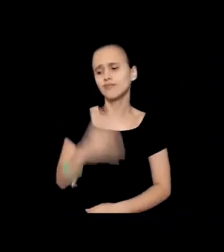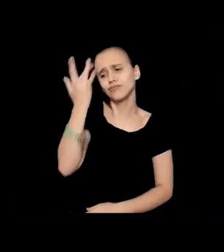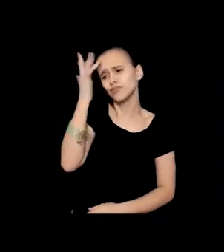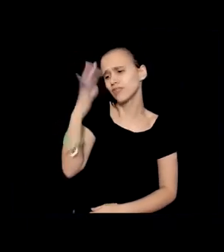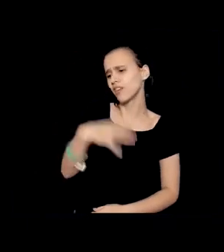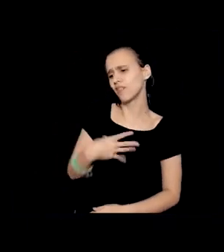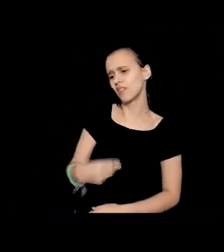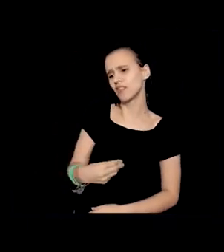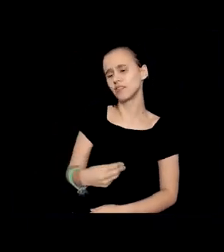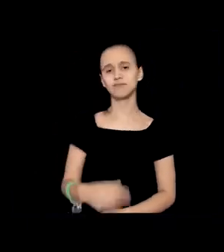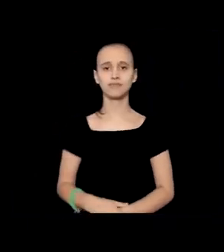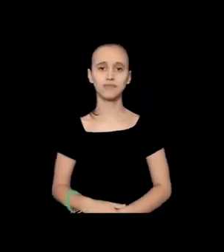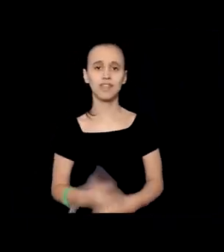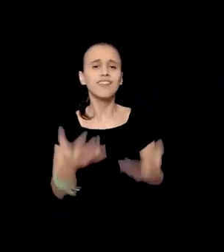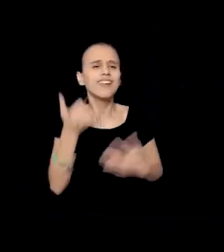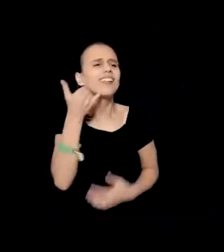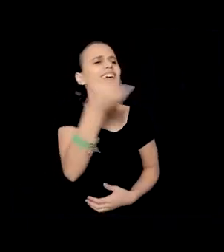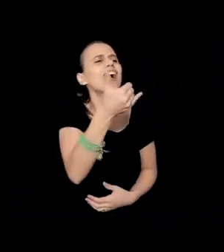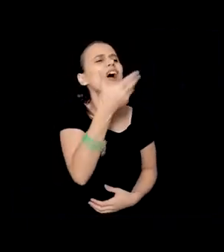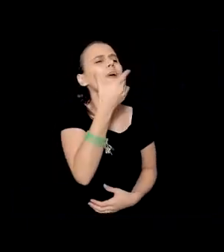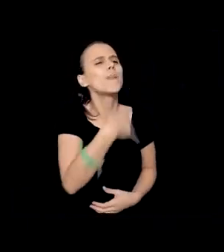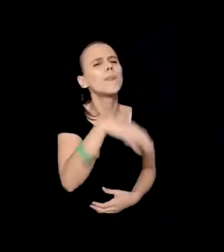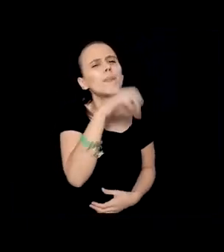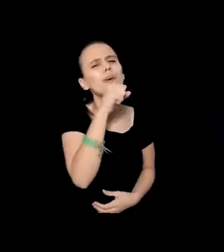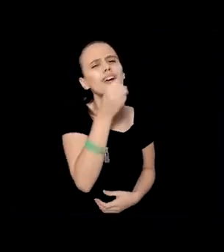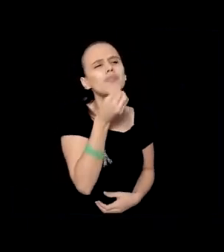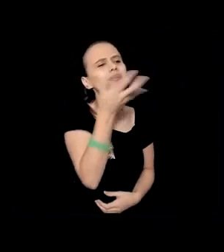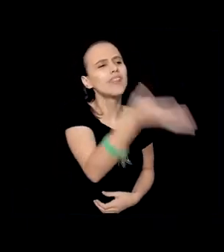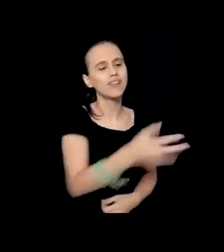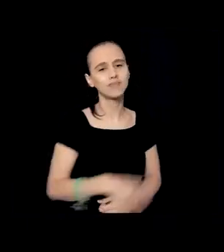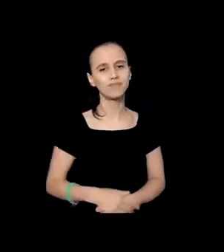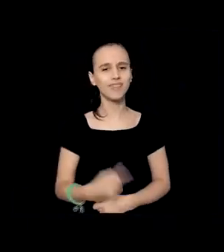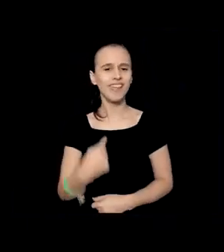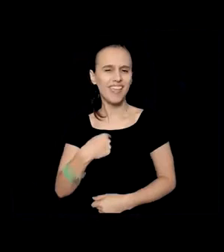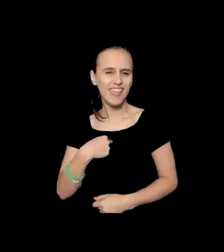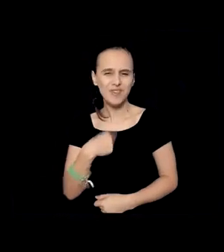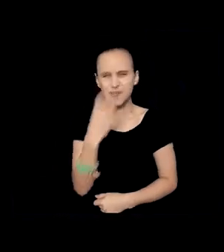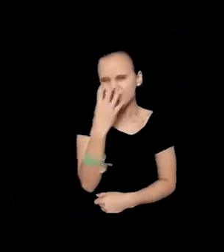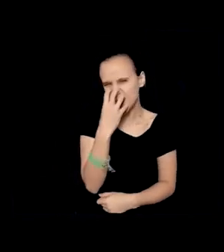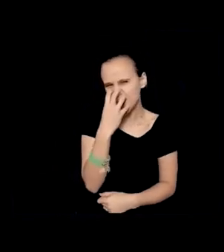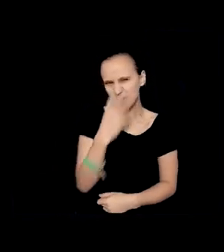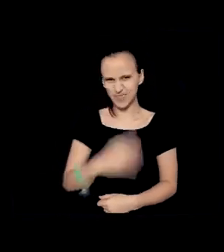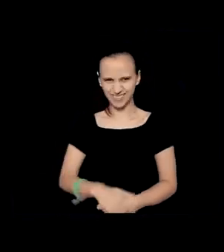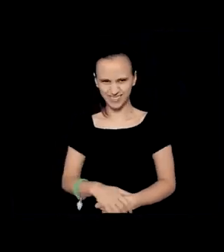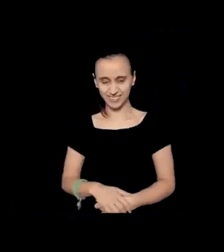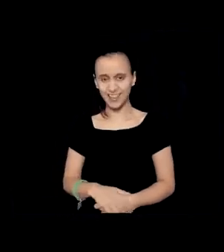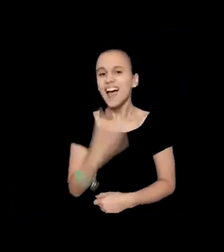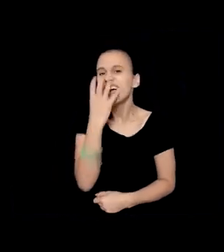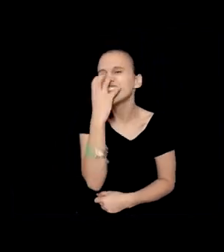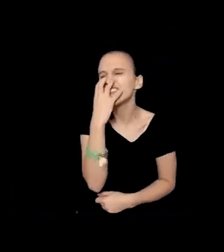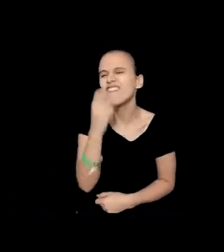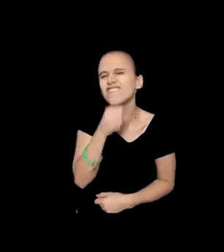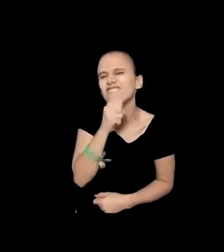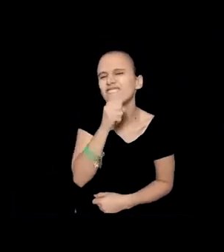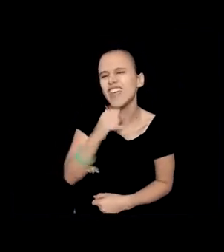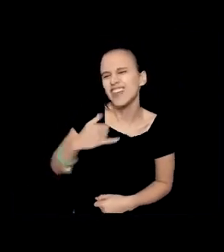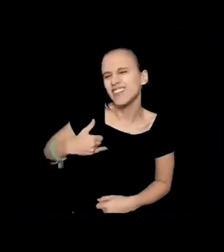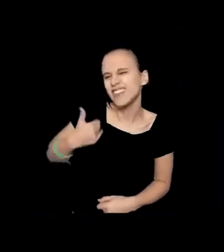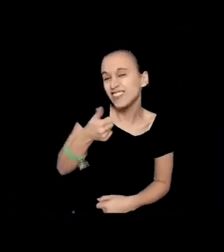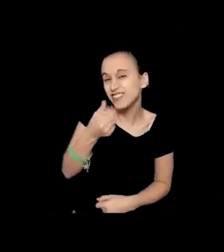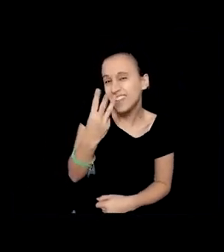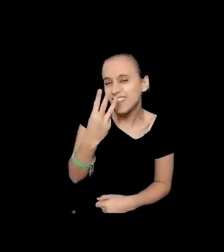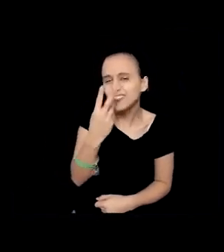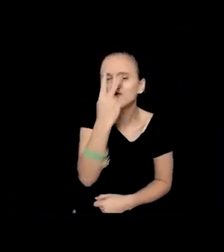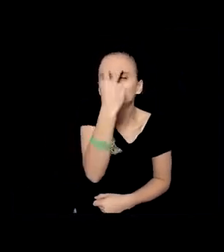Não sei, meu filho. Eu queria ligar e contar a minha história pro meu pai. Eu, o Bob. E uma cachorrinha velha que é linda